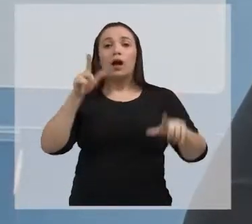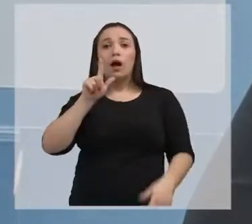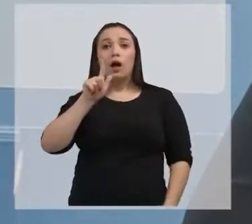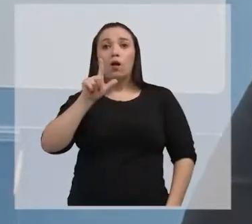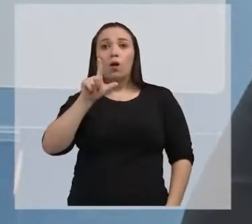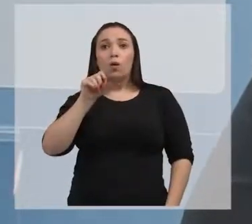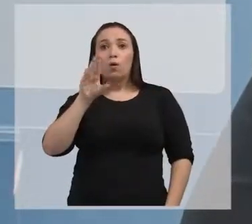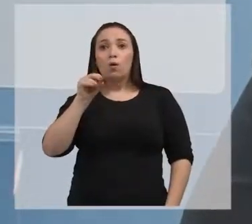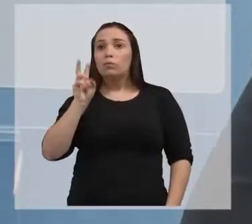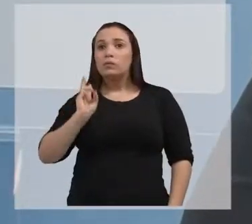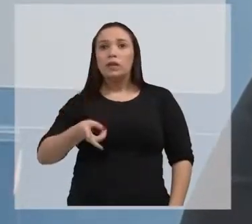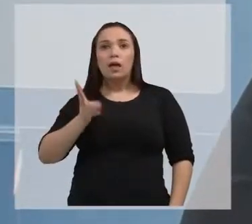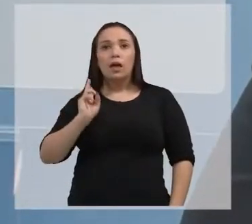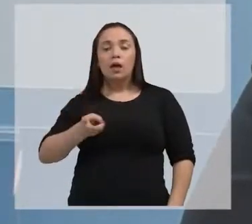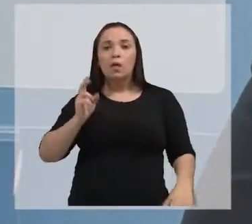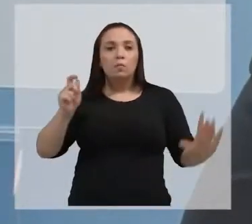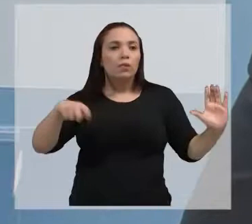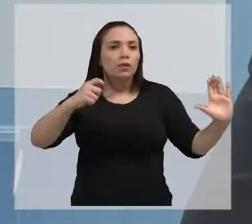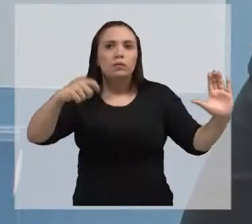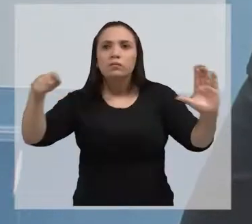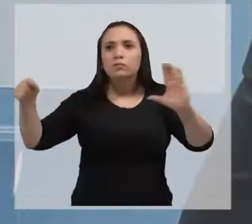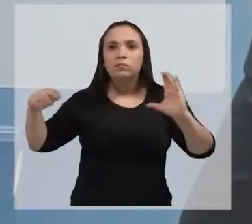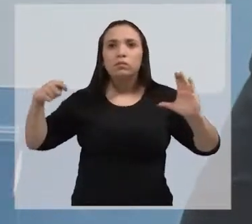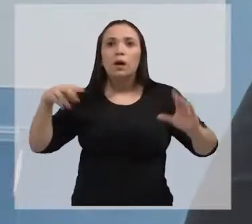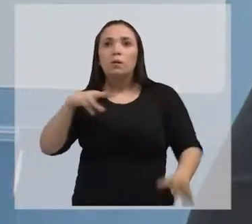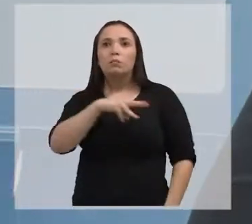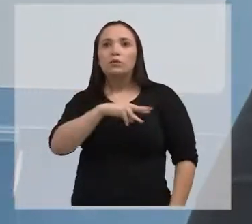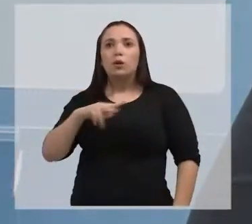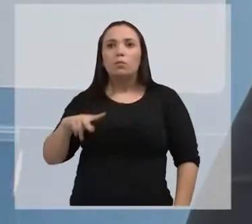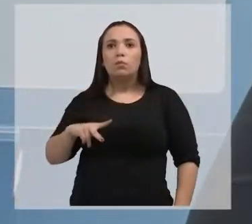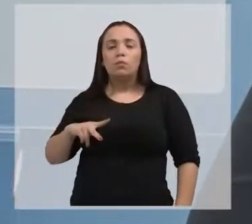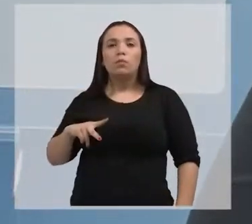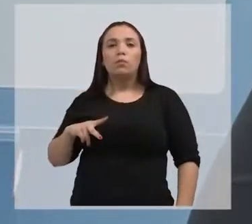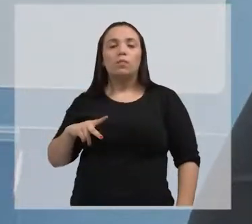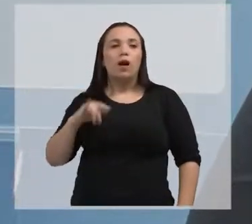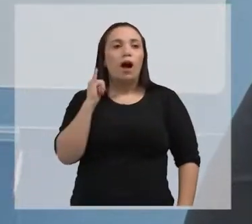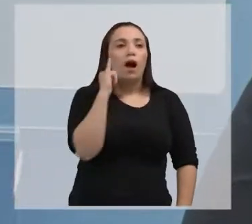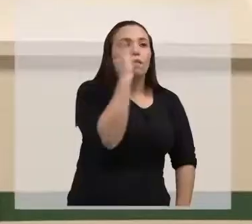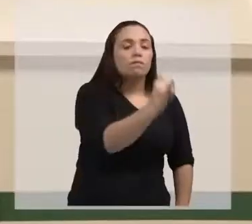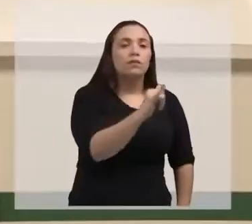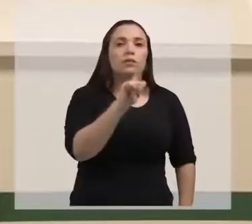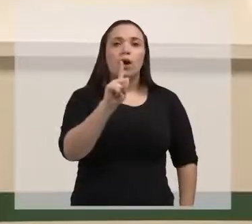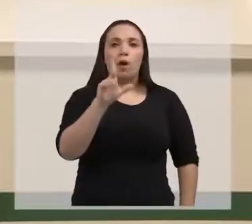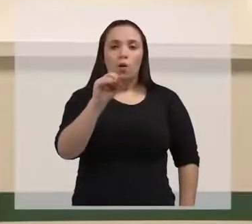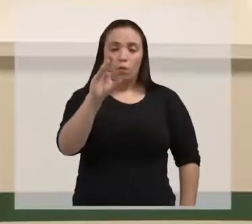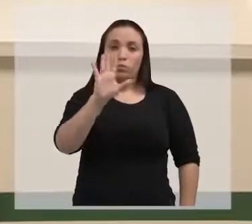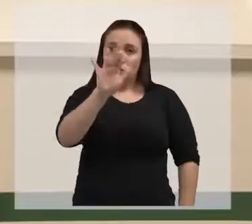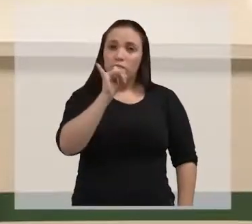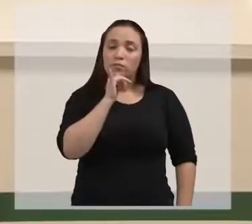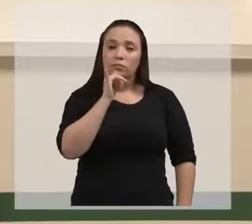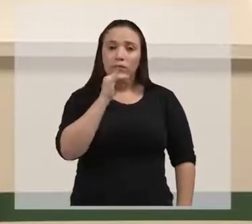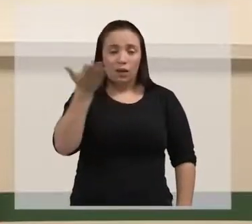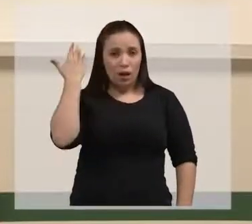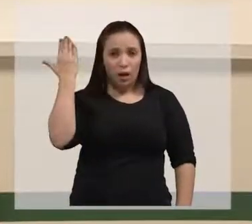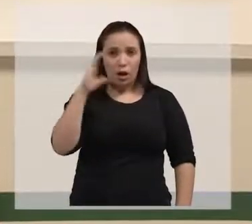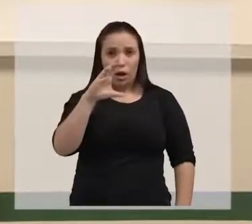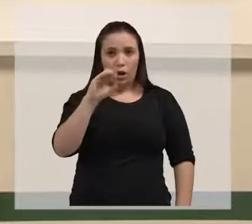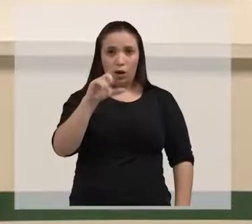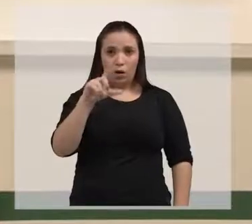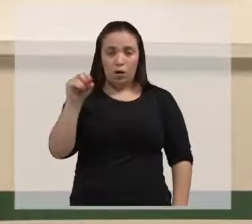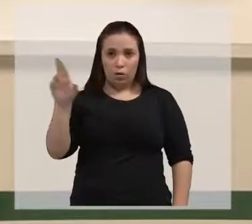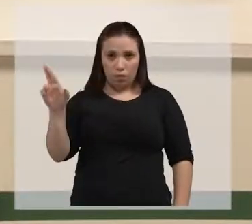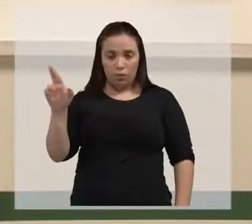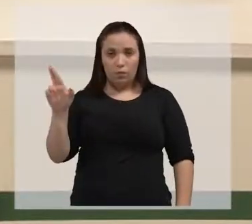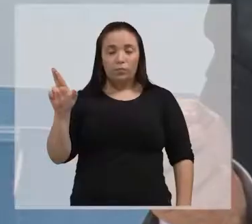Globo. Qual é a primeira pessoa que o Ministério Público avisa? Rede Globo. Vou dar o exemplo do Collor. A Globo tem um problema com o Collor